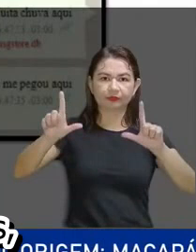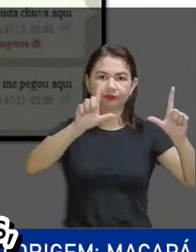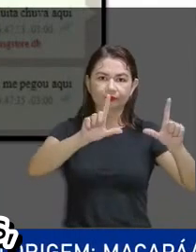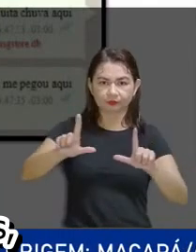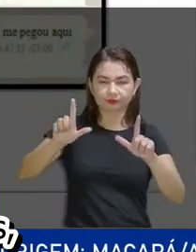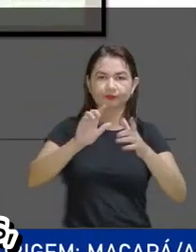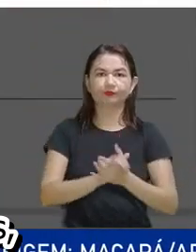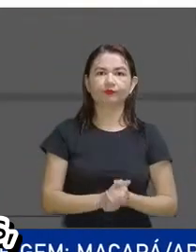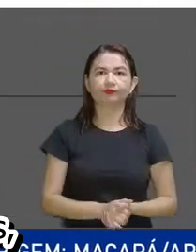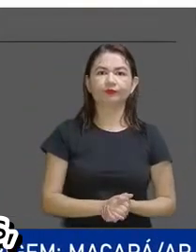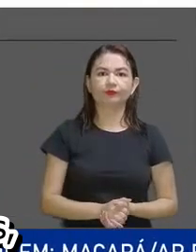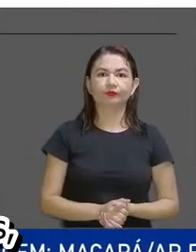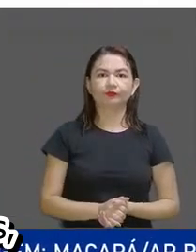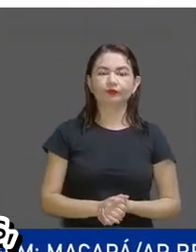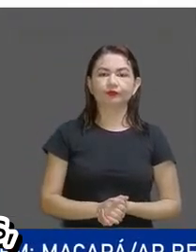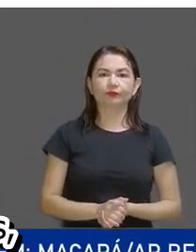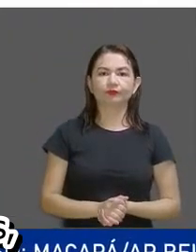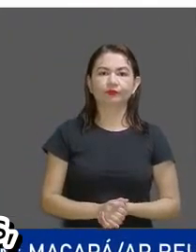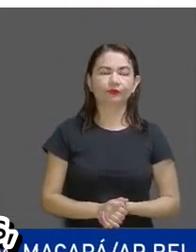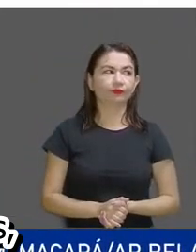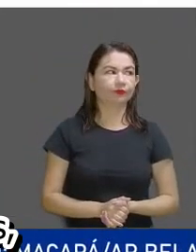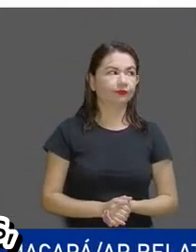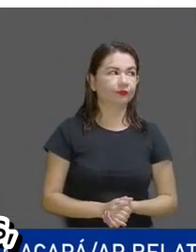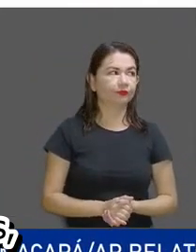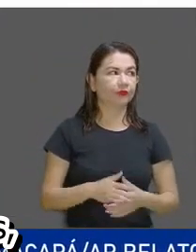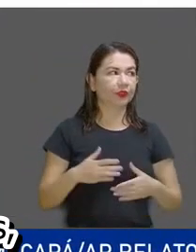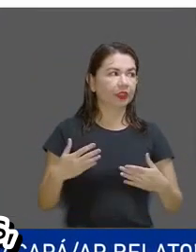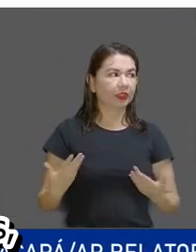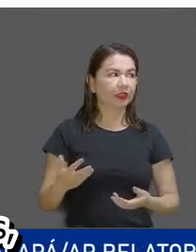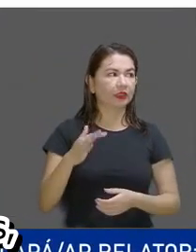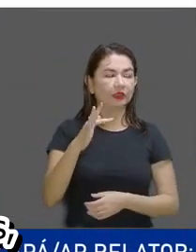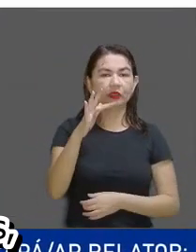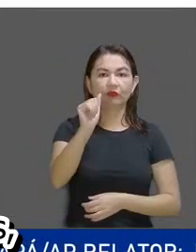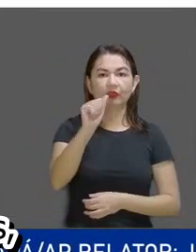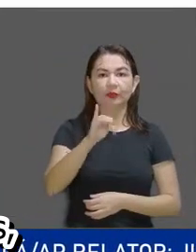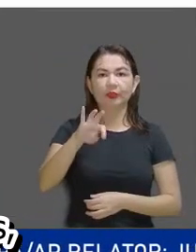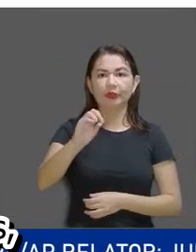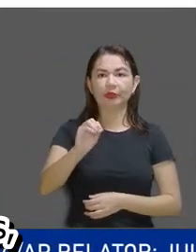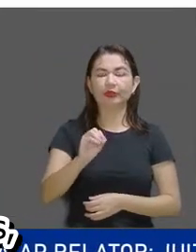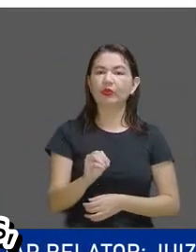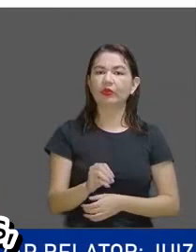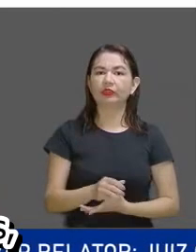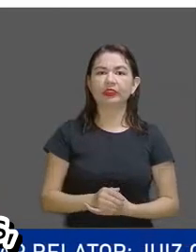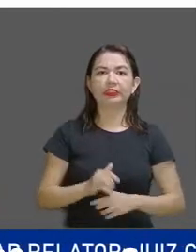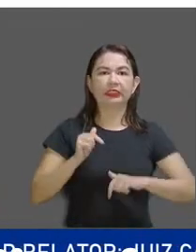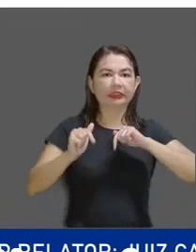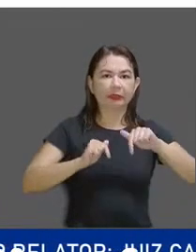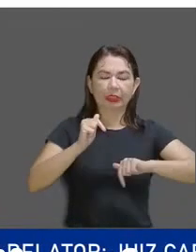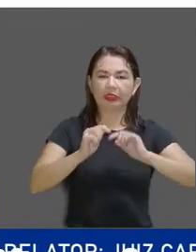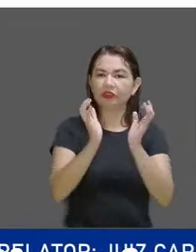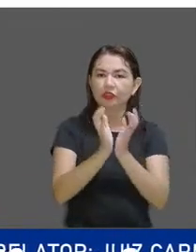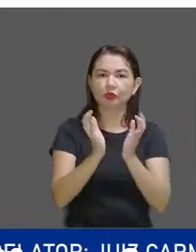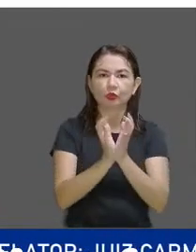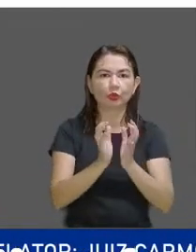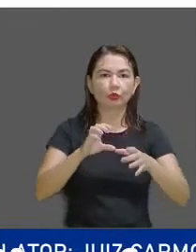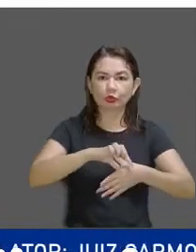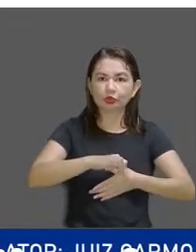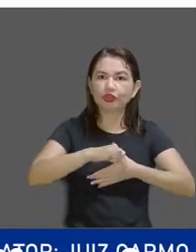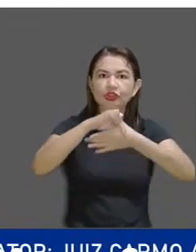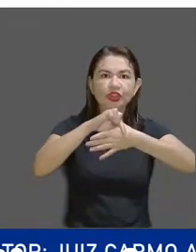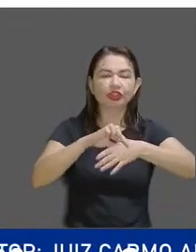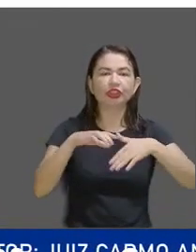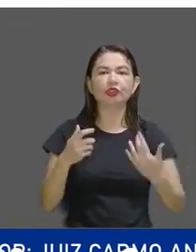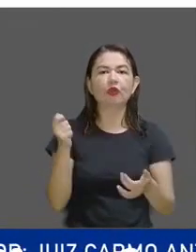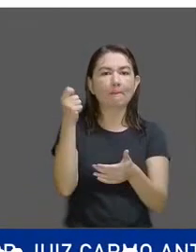Fábio Jucá tinha consciência de todos esses atos, uma vez que participava ativamente no grupo de lideranças, tendo inclusive